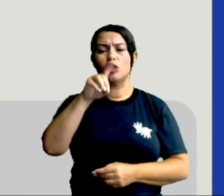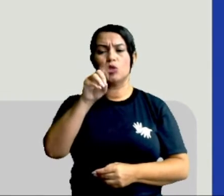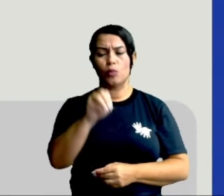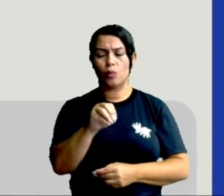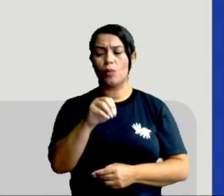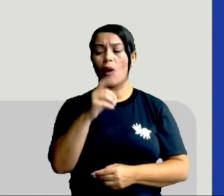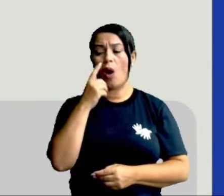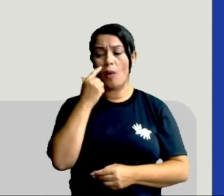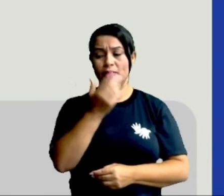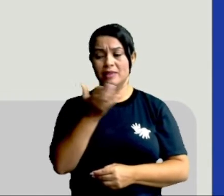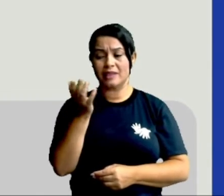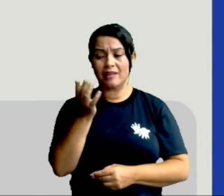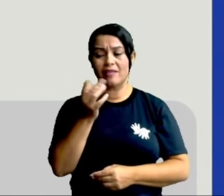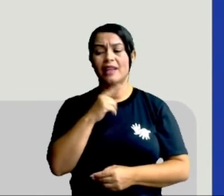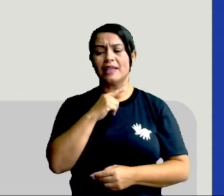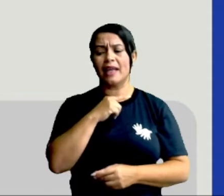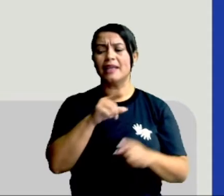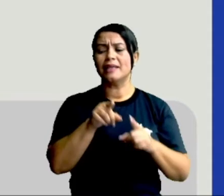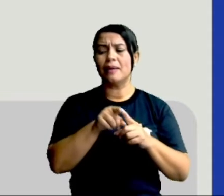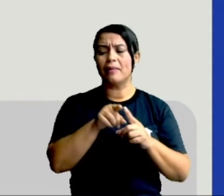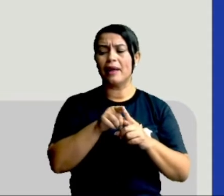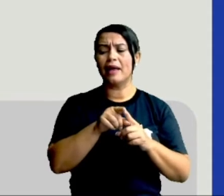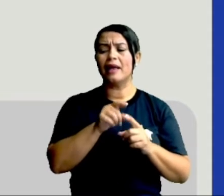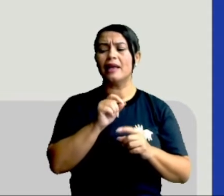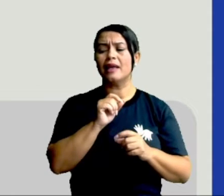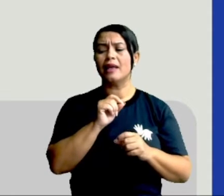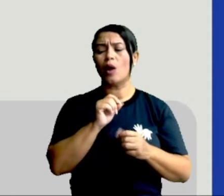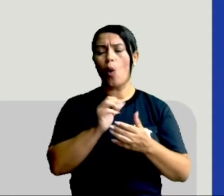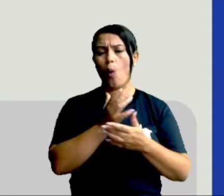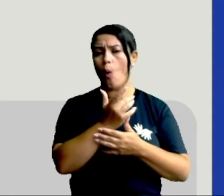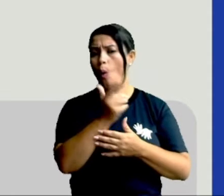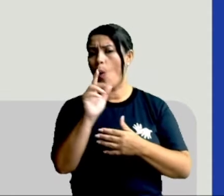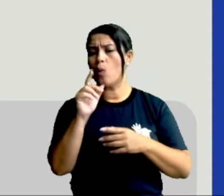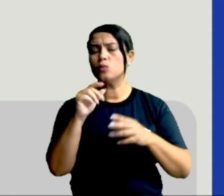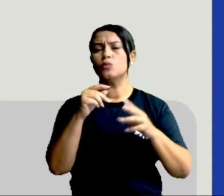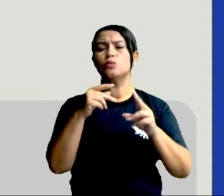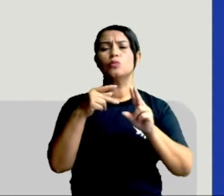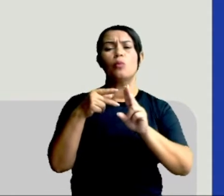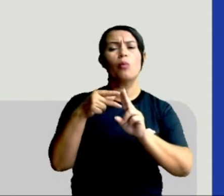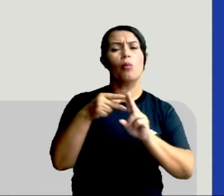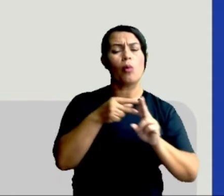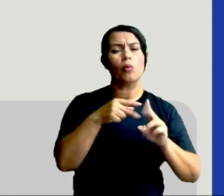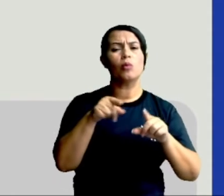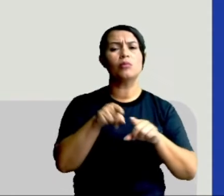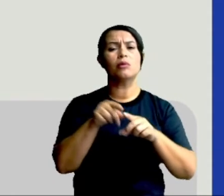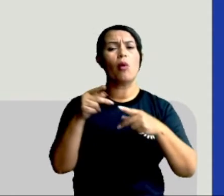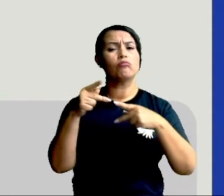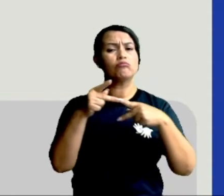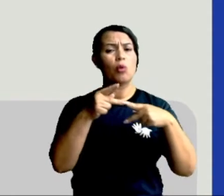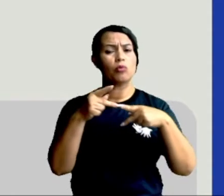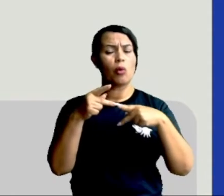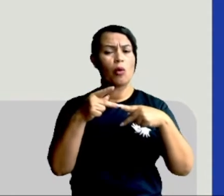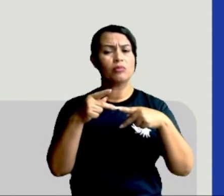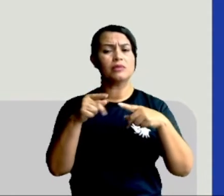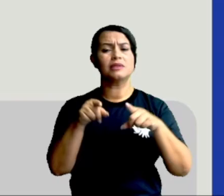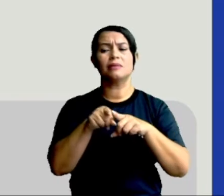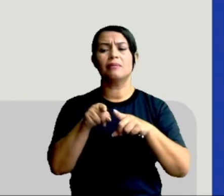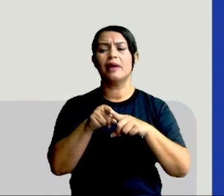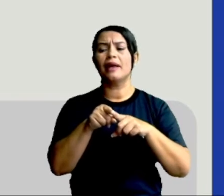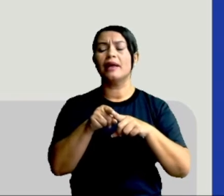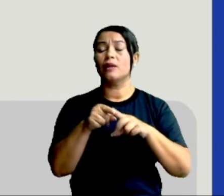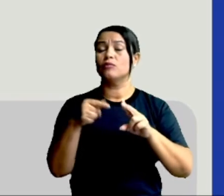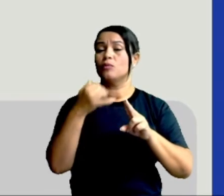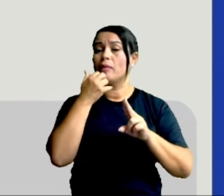pronomes também podem exercer, né, essa função de retomada de um fragmento ou de uma